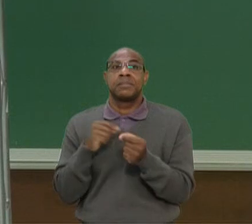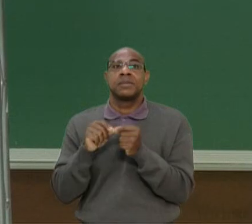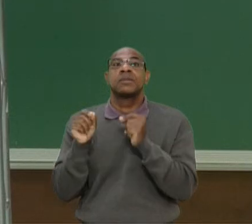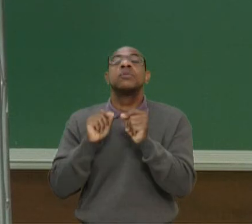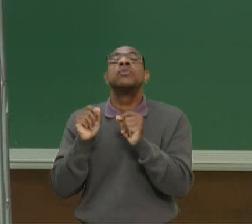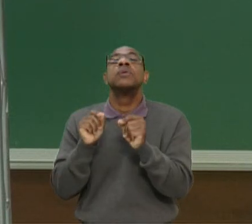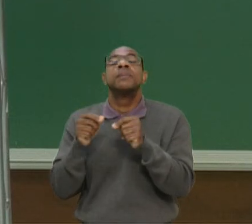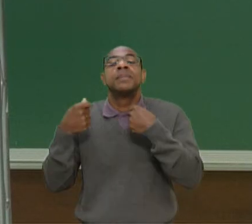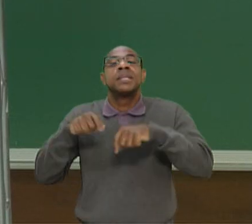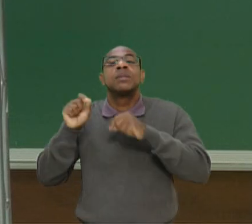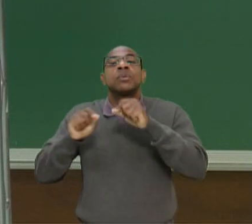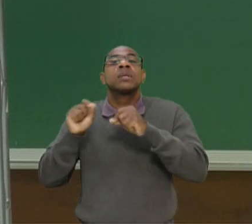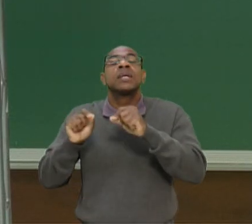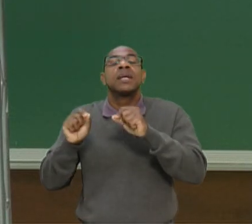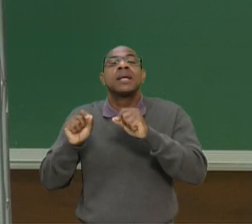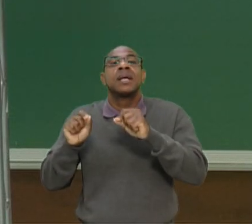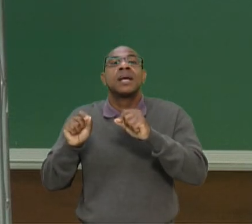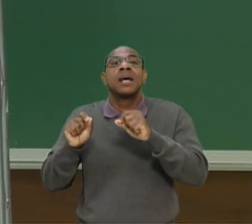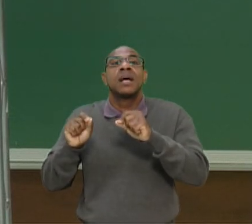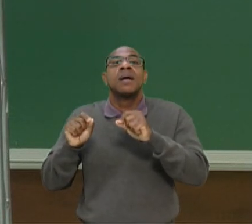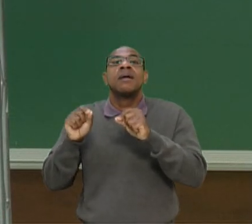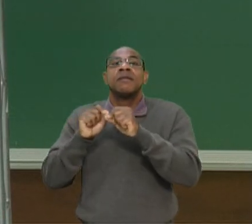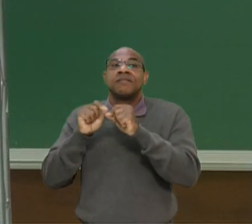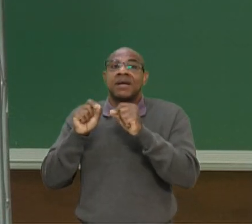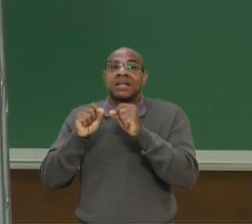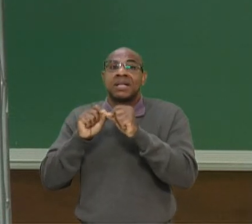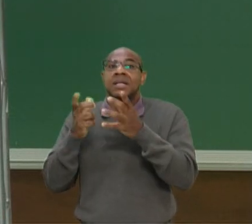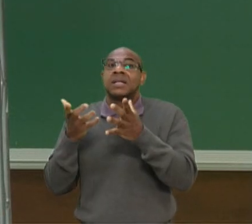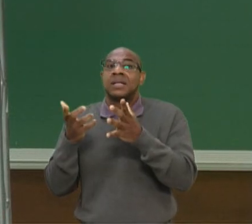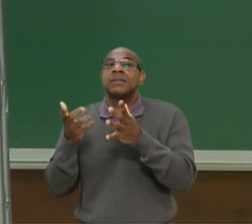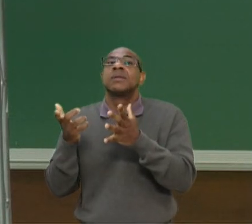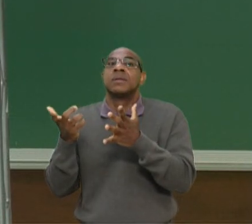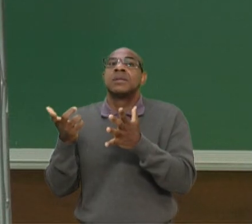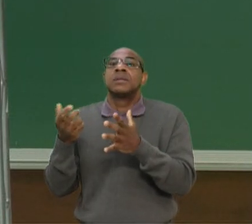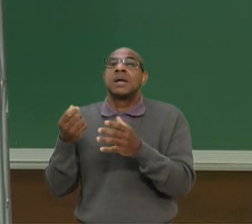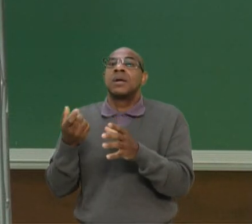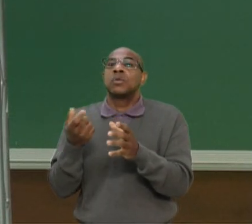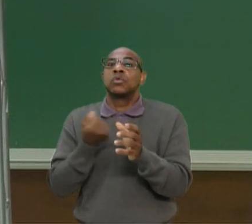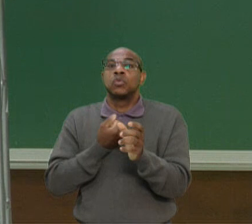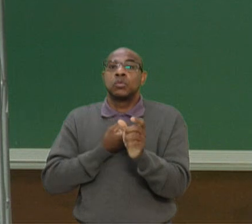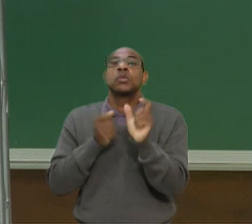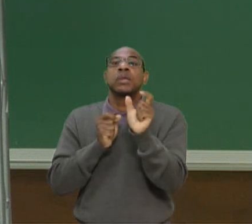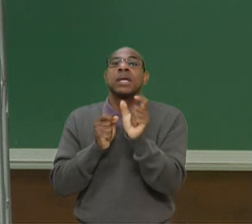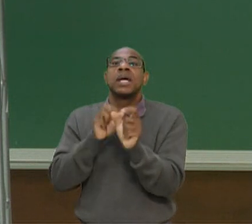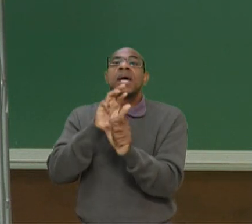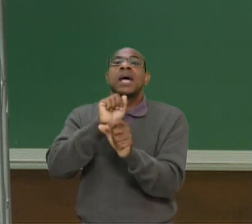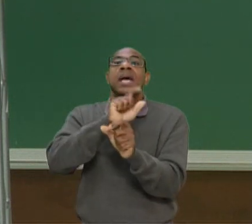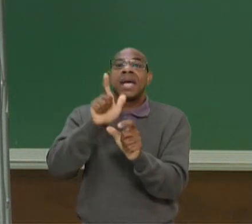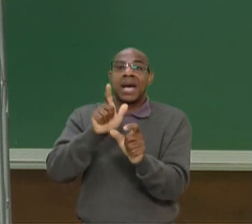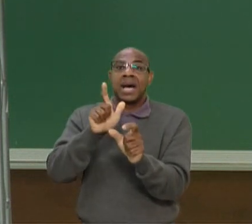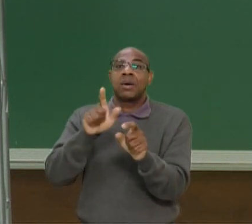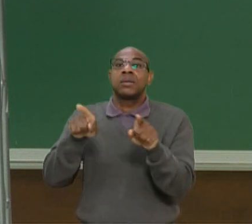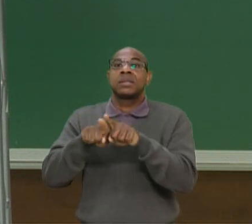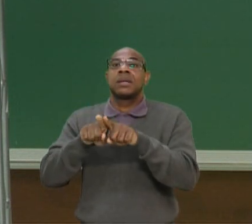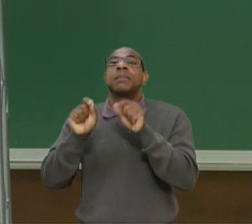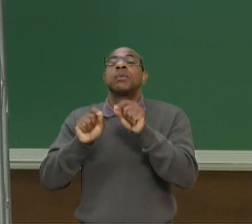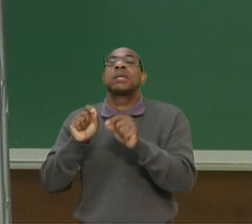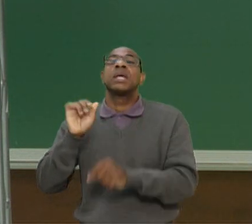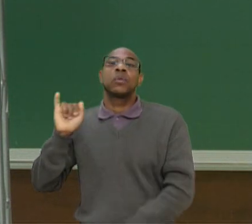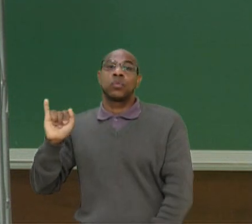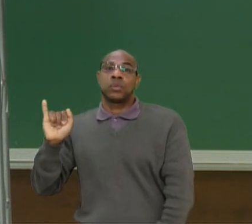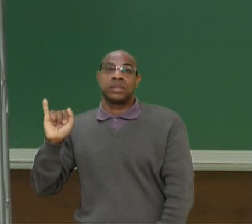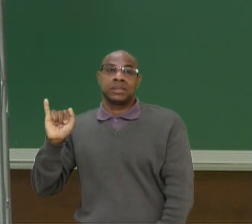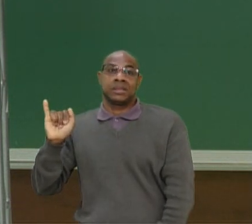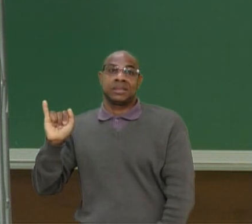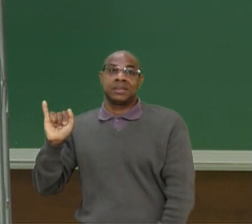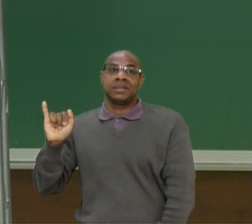que trabalhar com a parte real aqui da frente e também com o i. Ou seja, aqui, ó, por exemplo, ó,